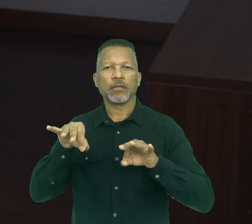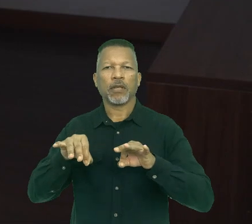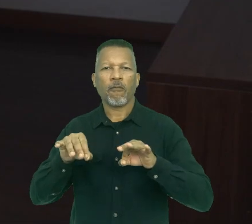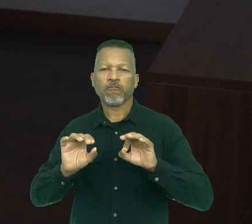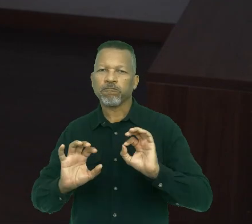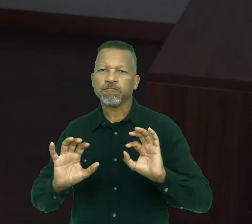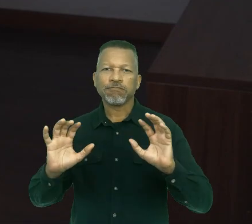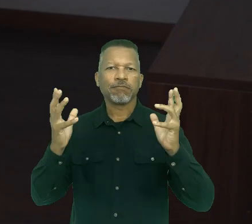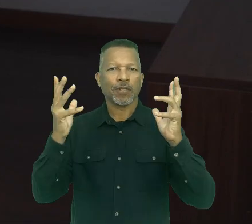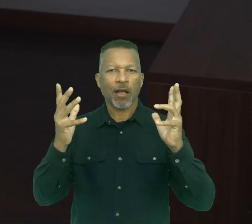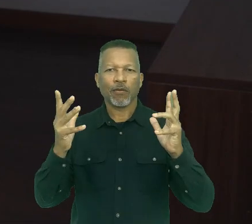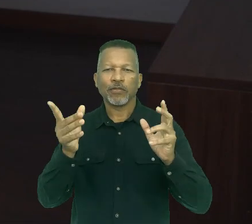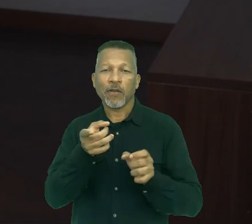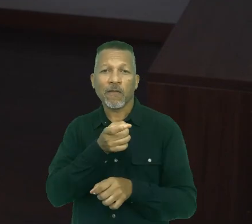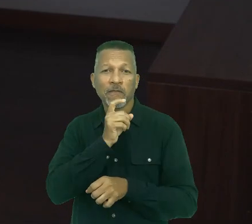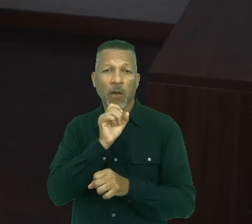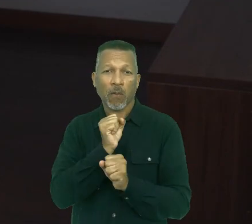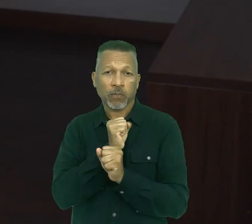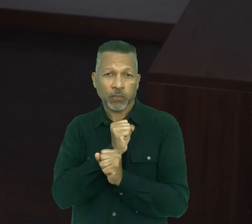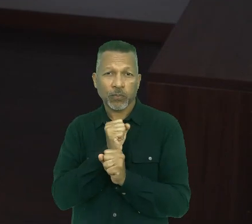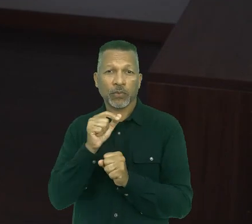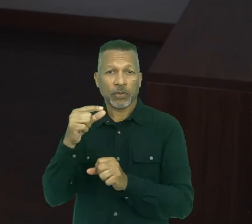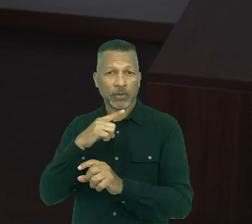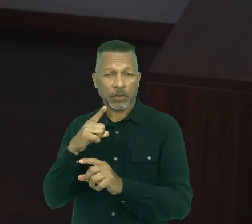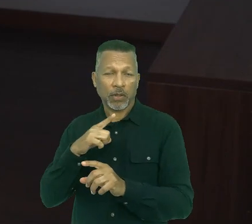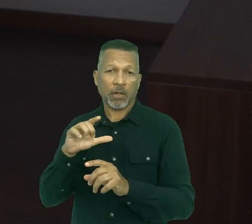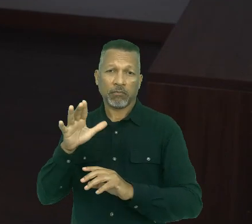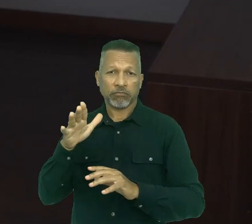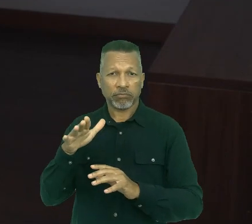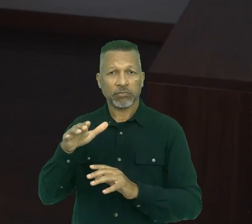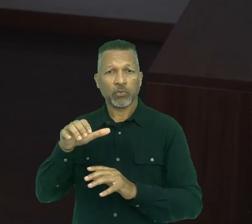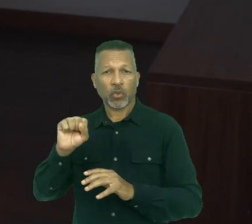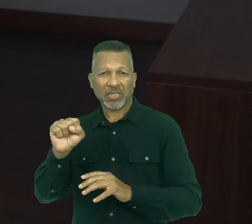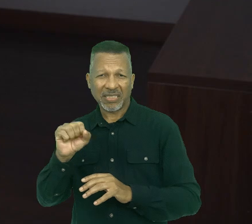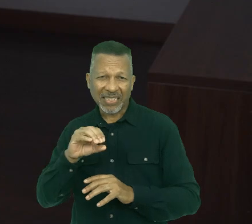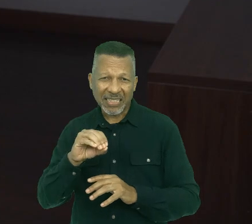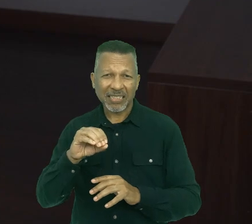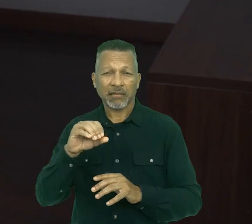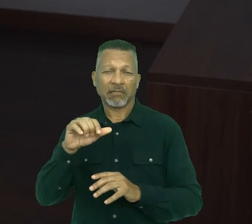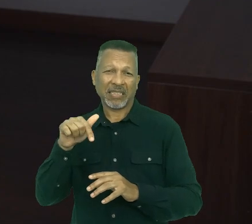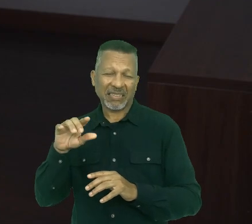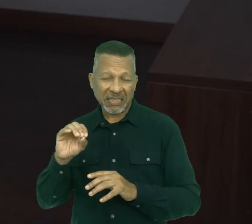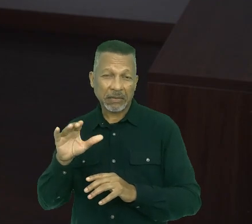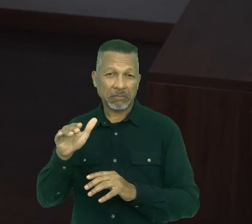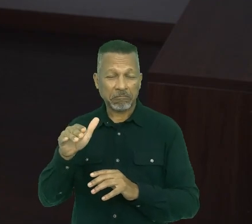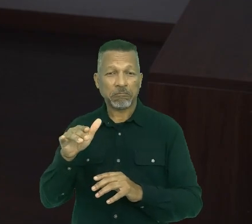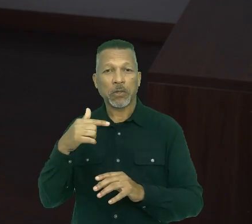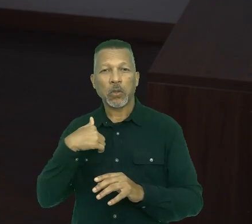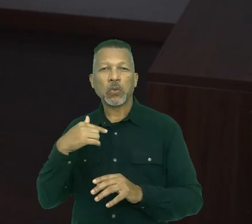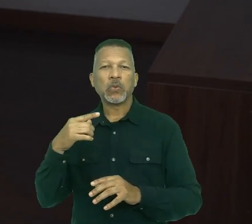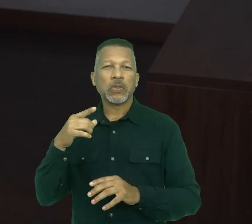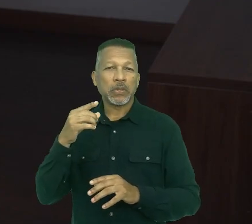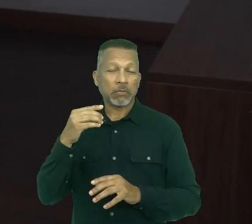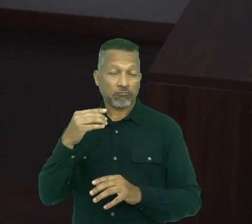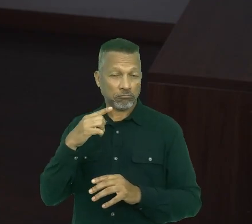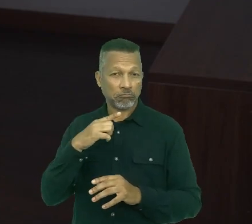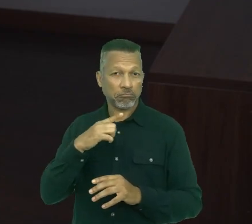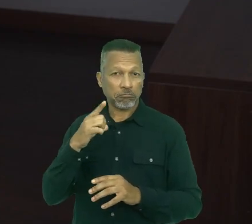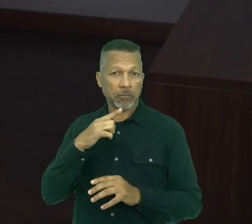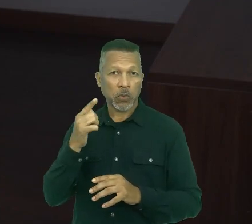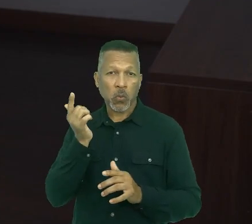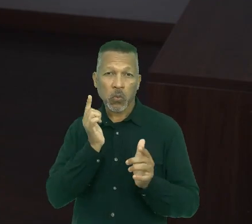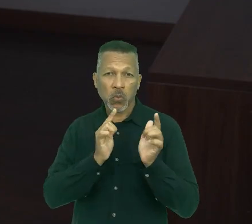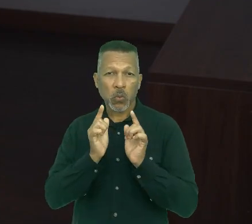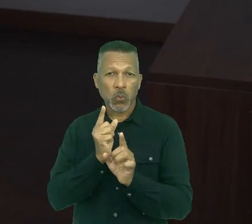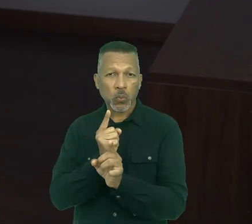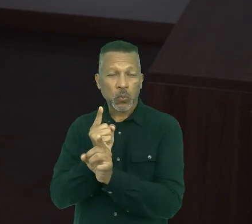que acontecia em Ouro Preto, lá naqueles idos de 80, né, 70, eu tive a chance de encontrar com